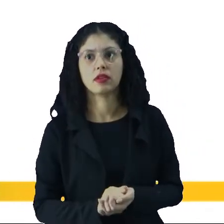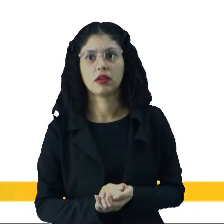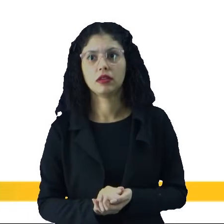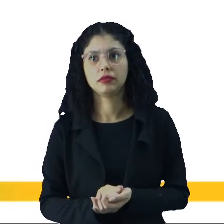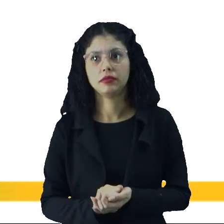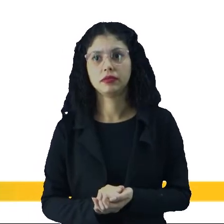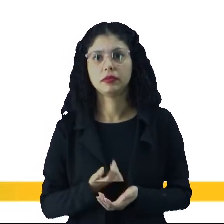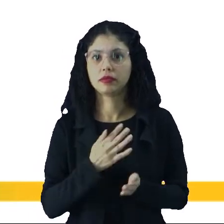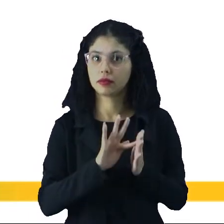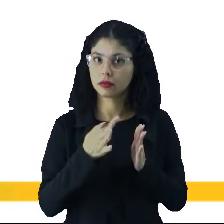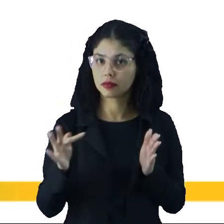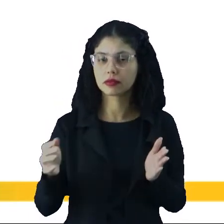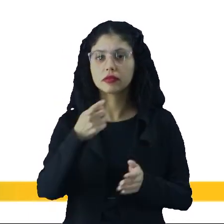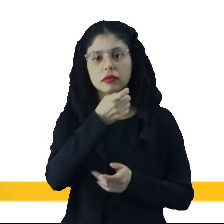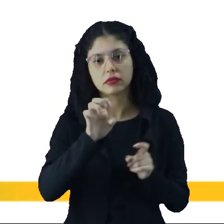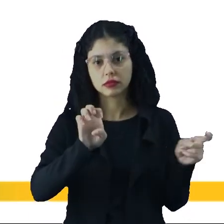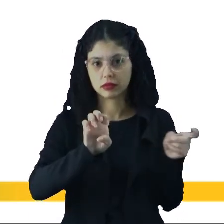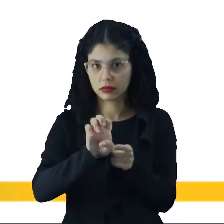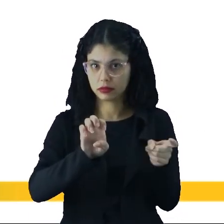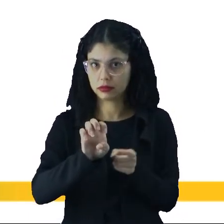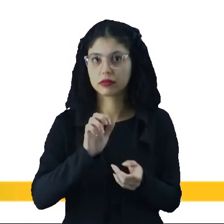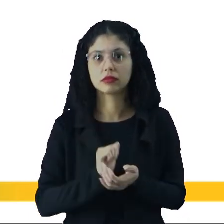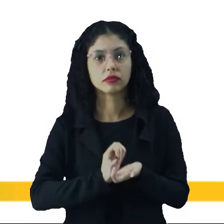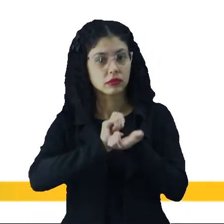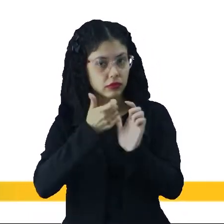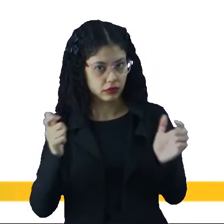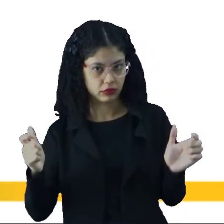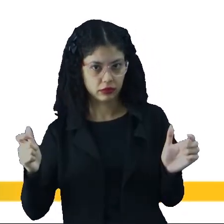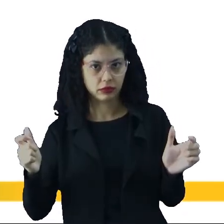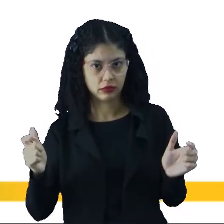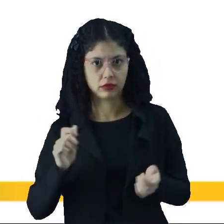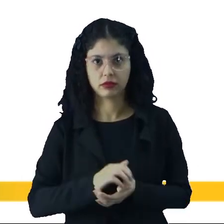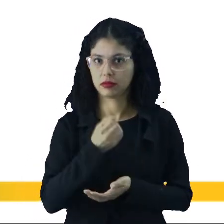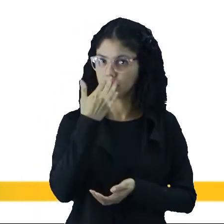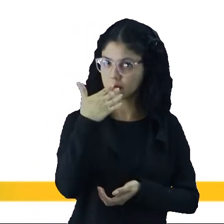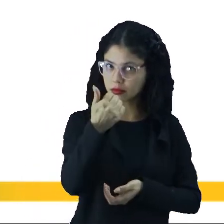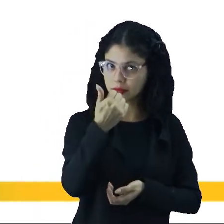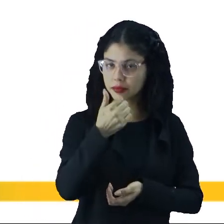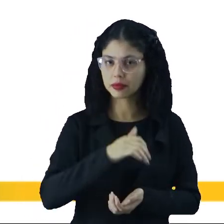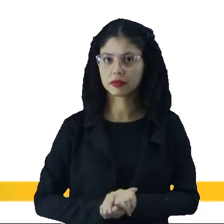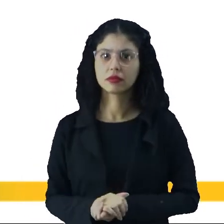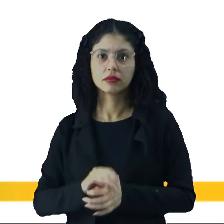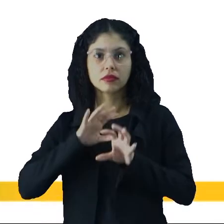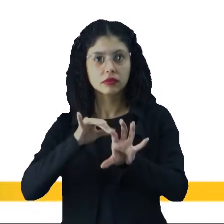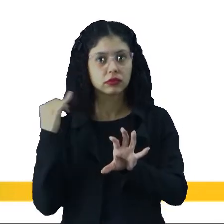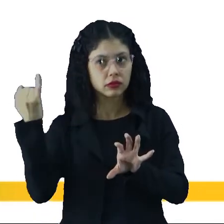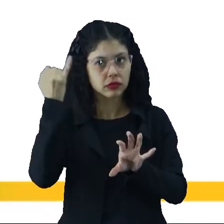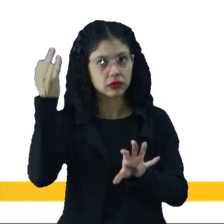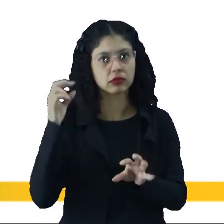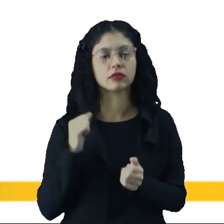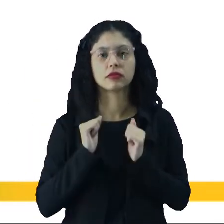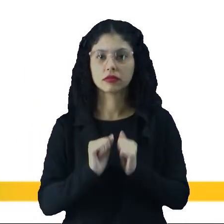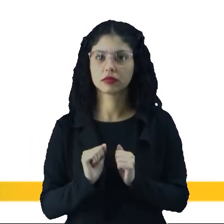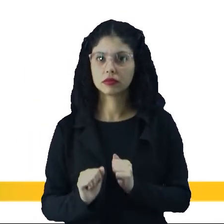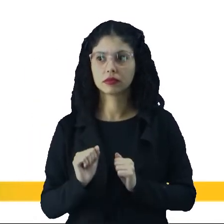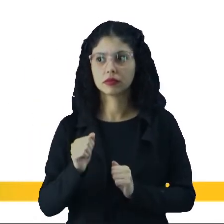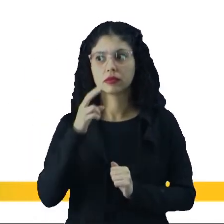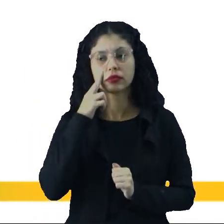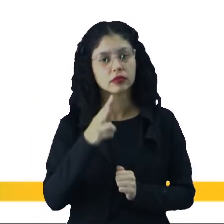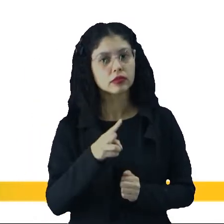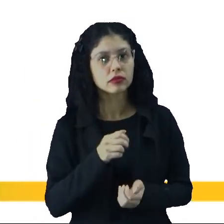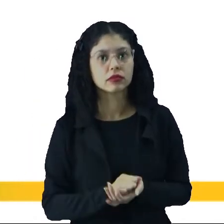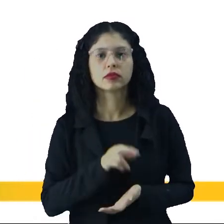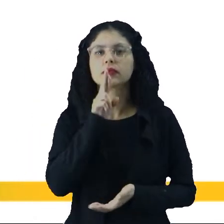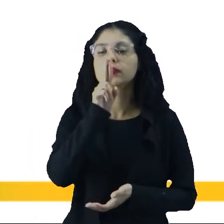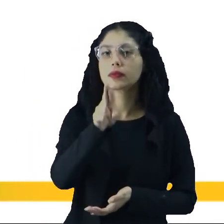aqui uma função exponencial crescente, beleza? E isso é que é importante que a gente possa ter a noção